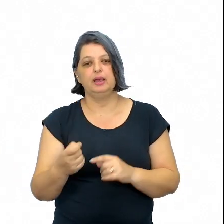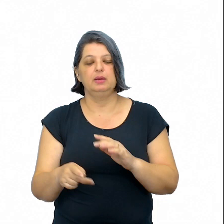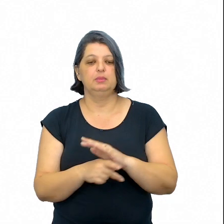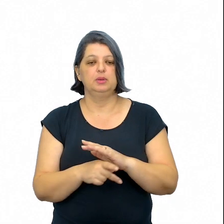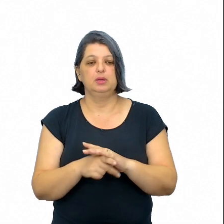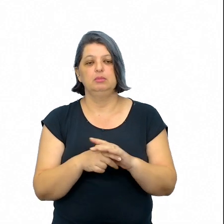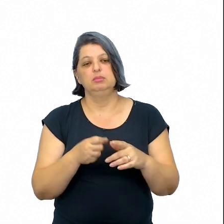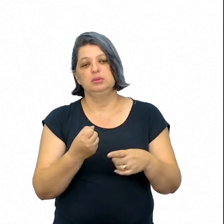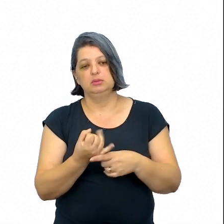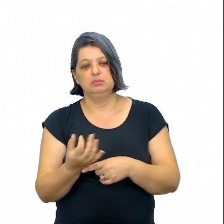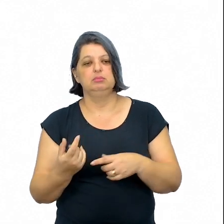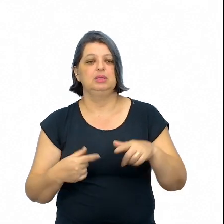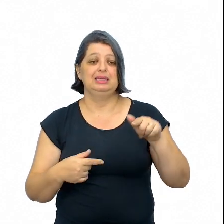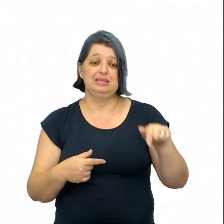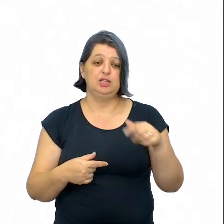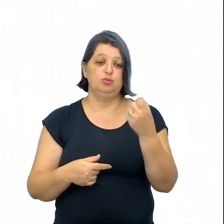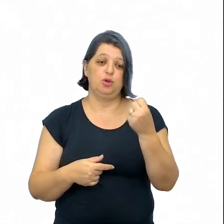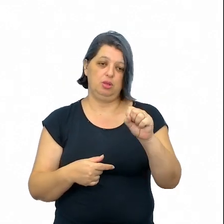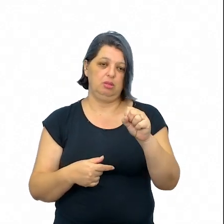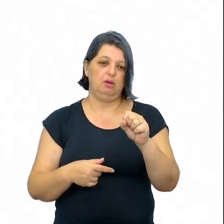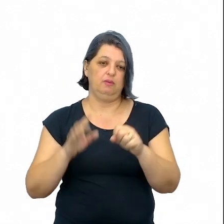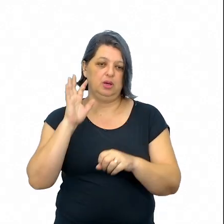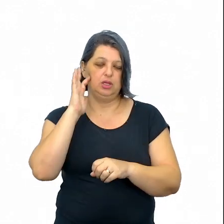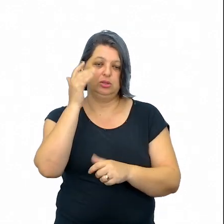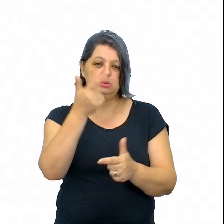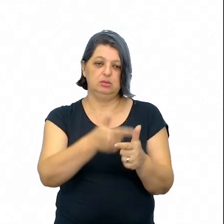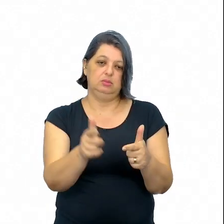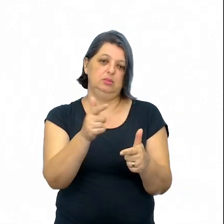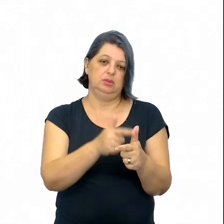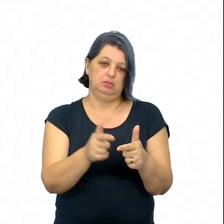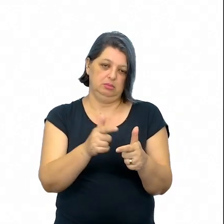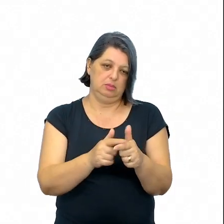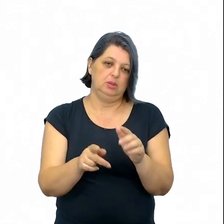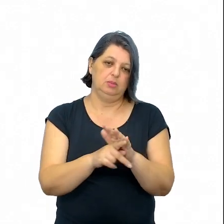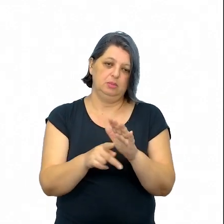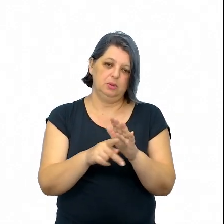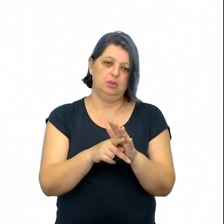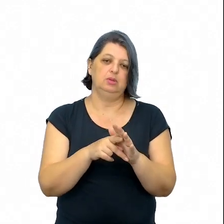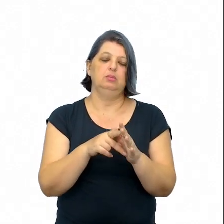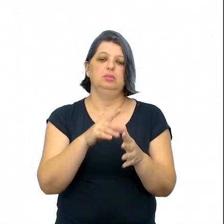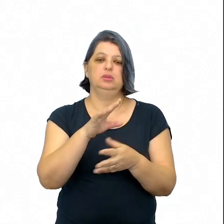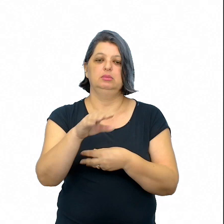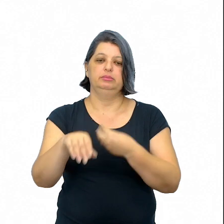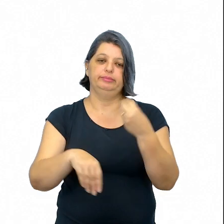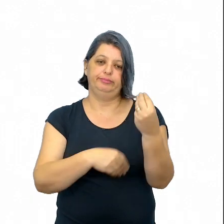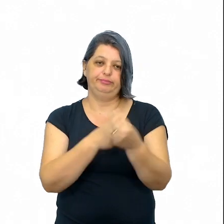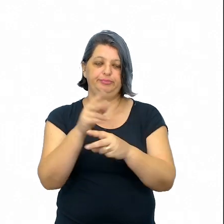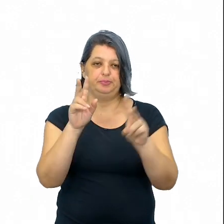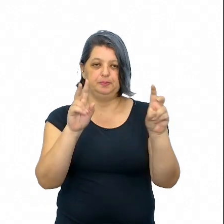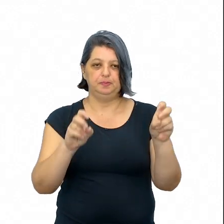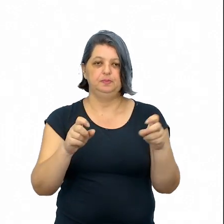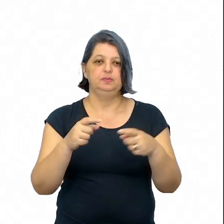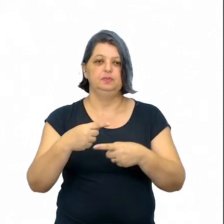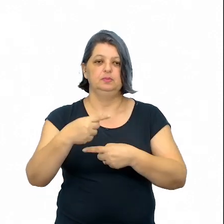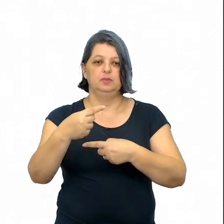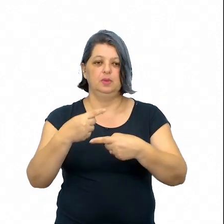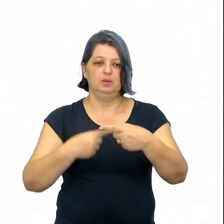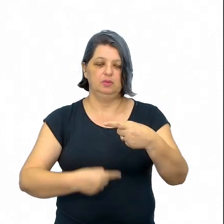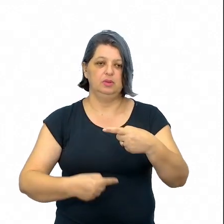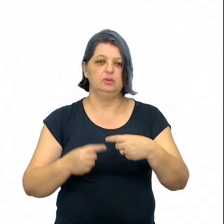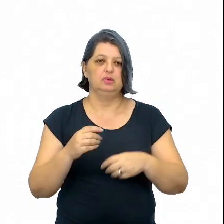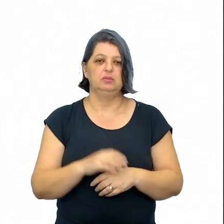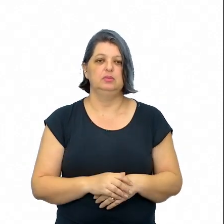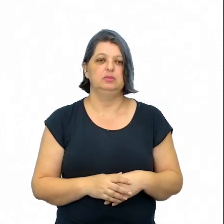Sétima e oitava, resolução de problemas envolvendo as nossas frações. Então, vamos discutir um